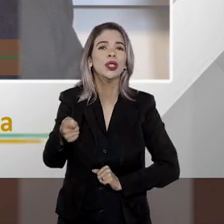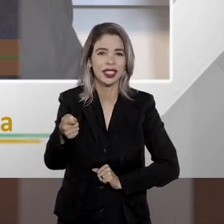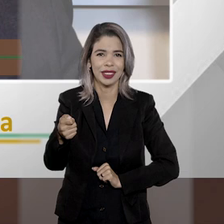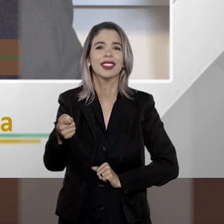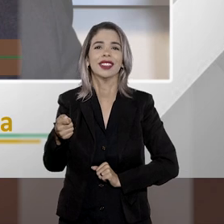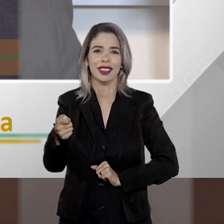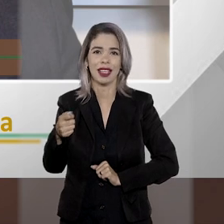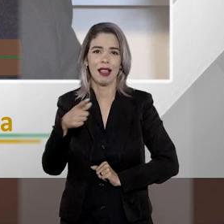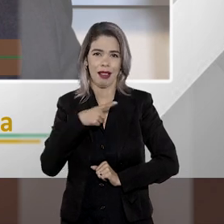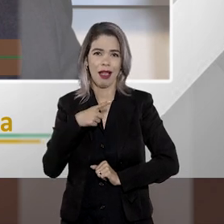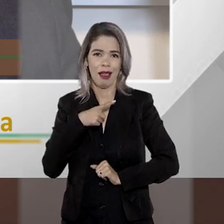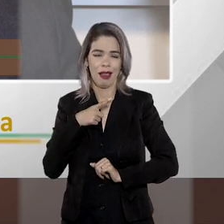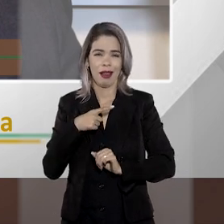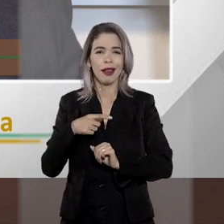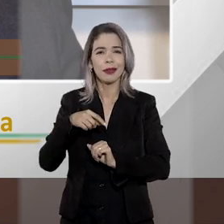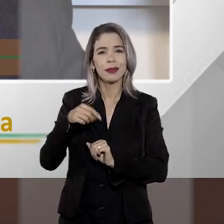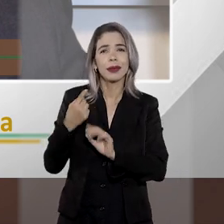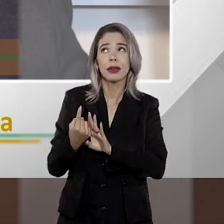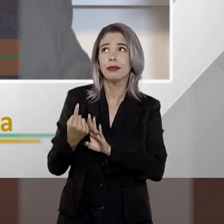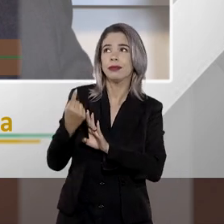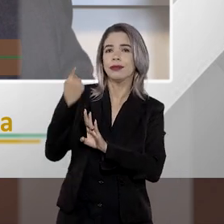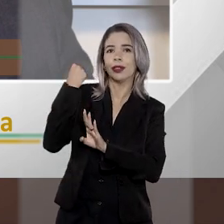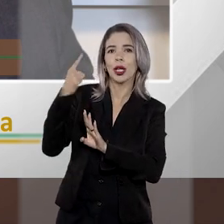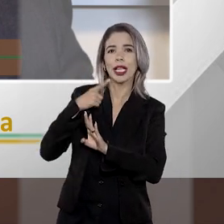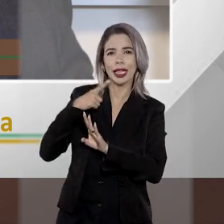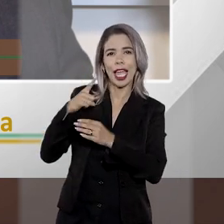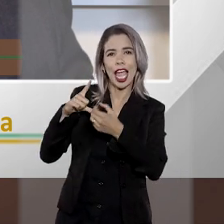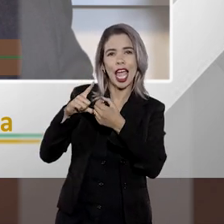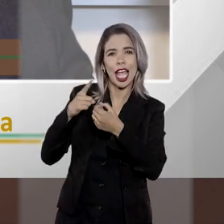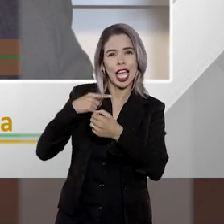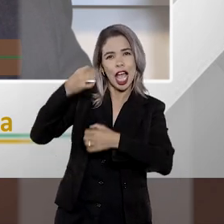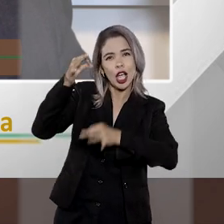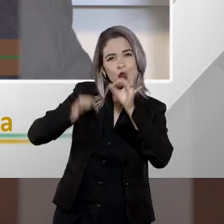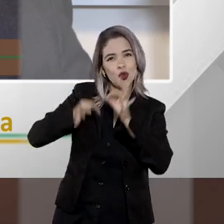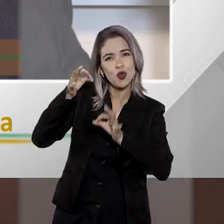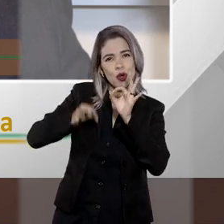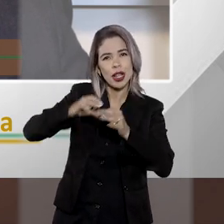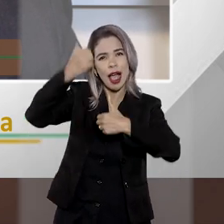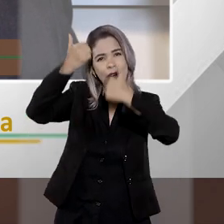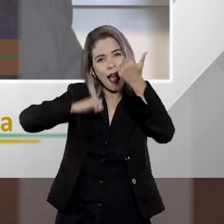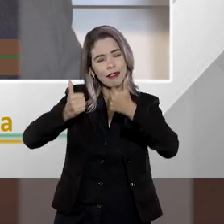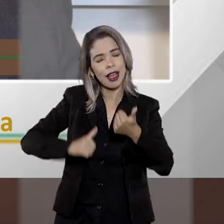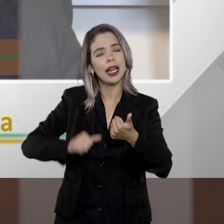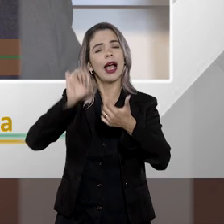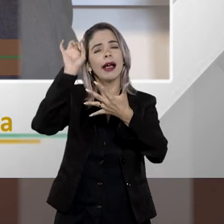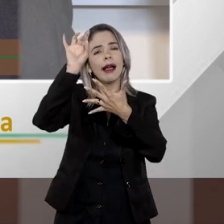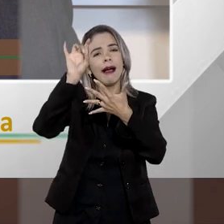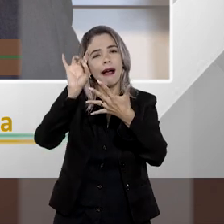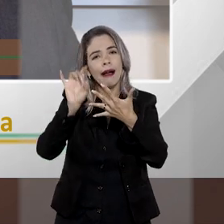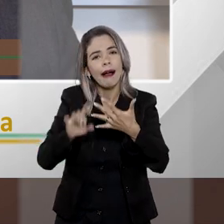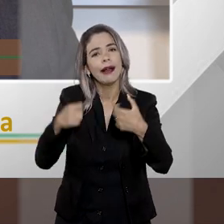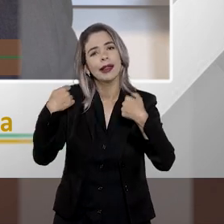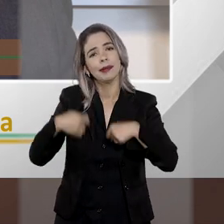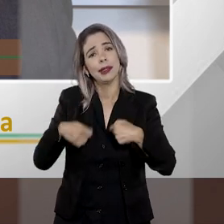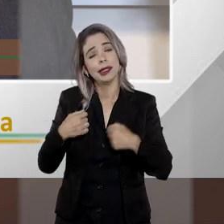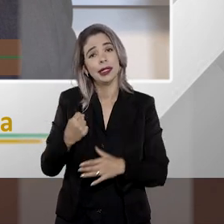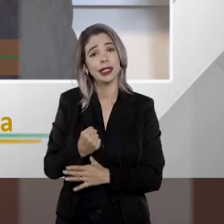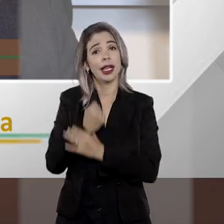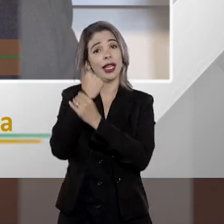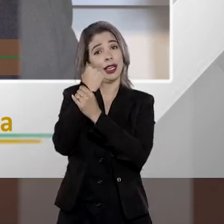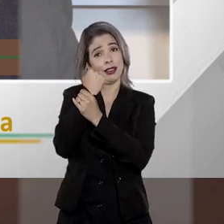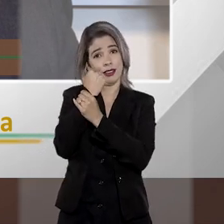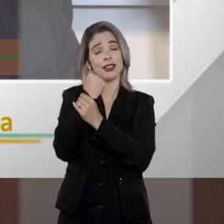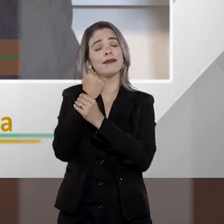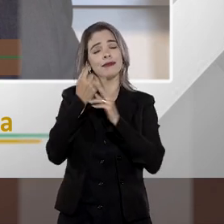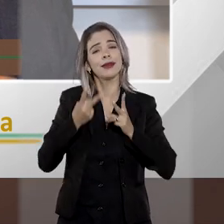especificamente na materialização desse direito constante do artigo 117, a análise caso a caso, a fim de se assegurar,